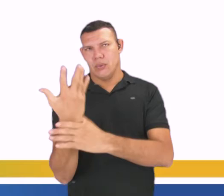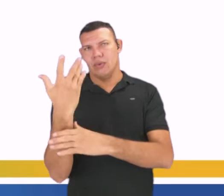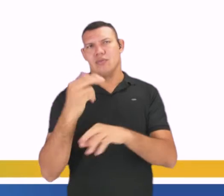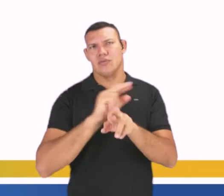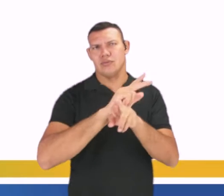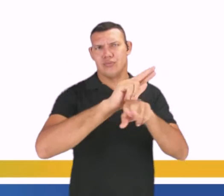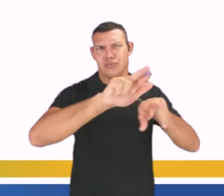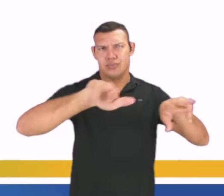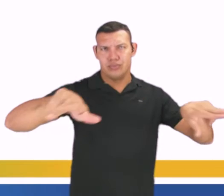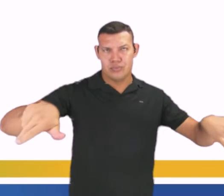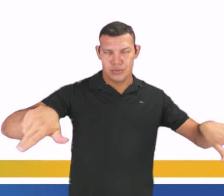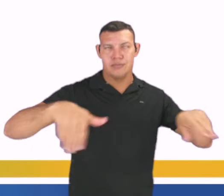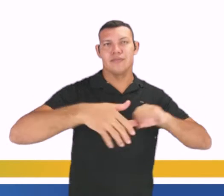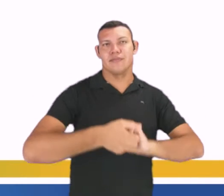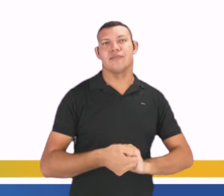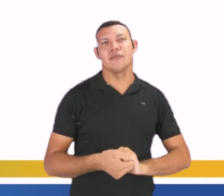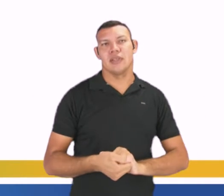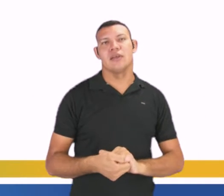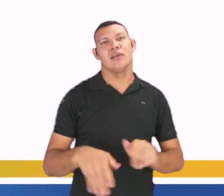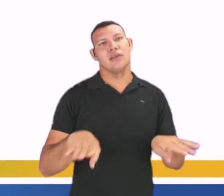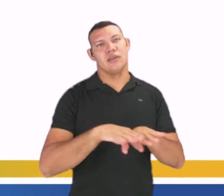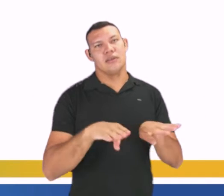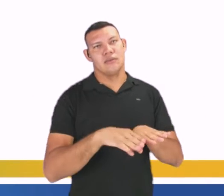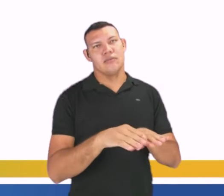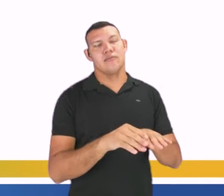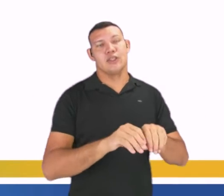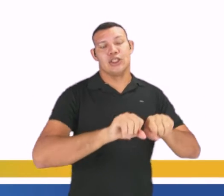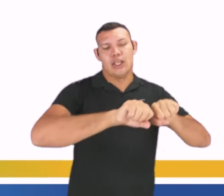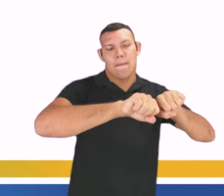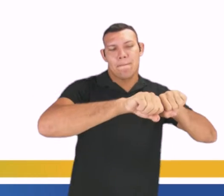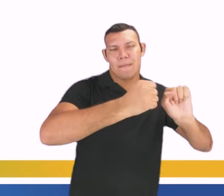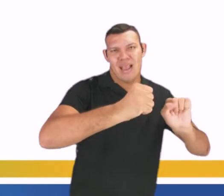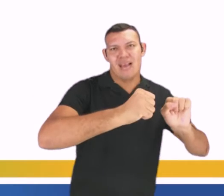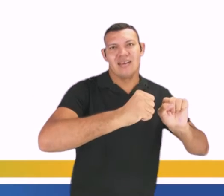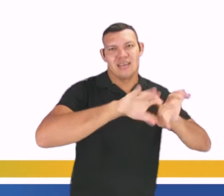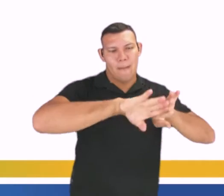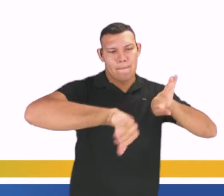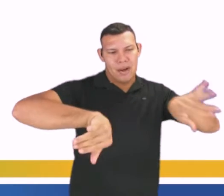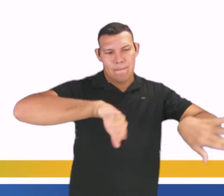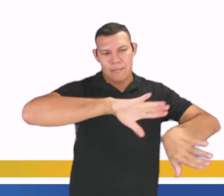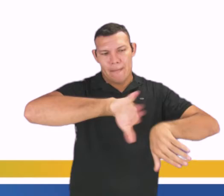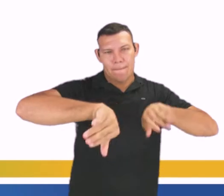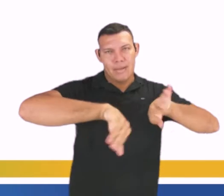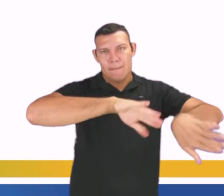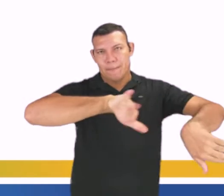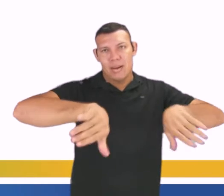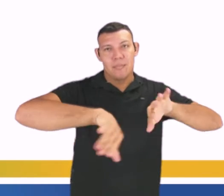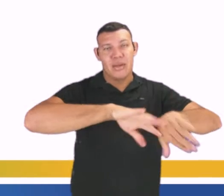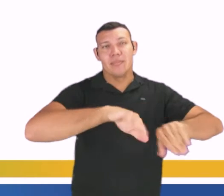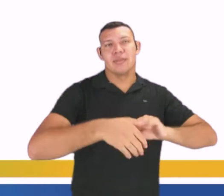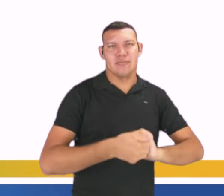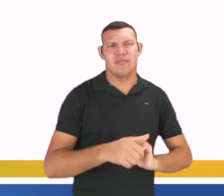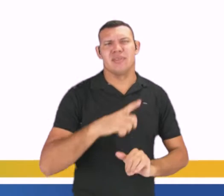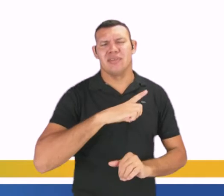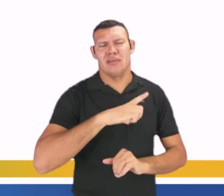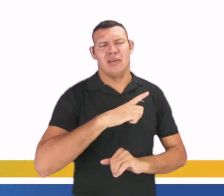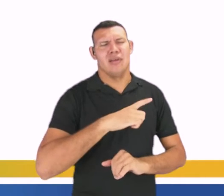na extração e na quebra da molécula do petróleo, onde existem muitos